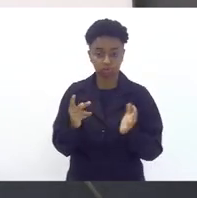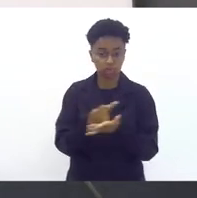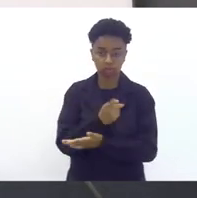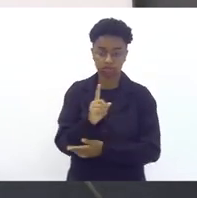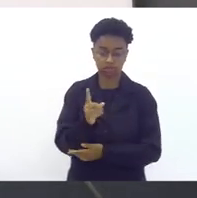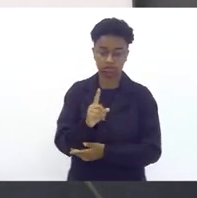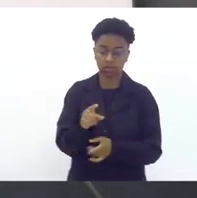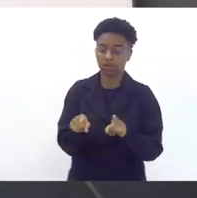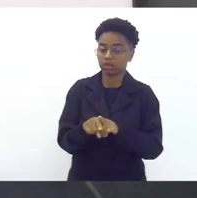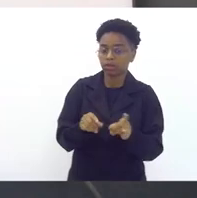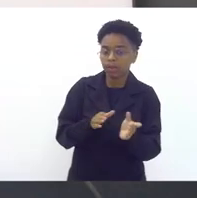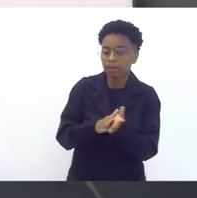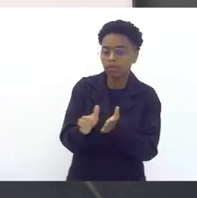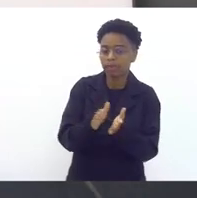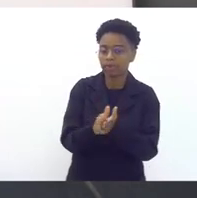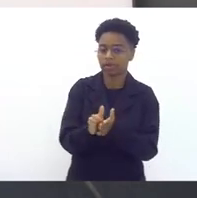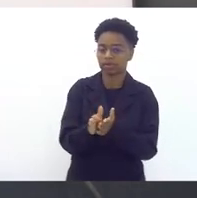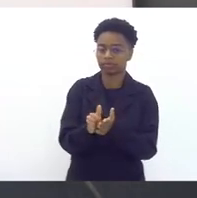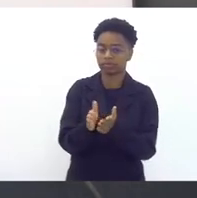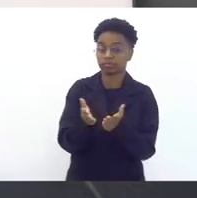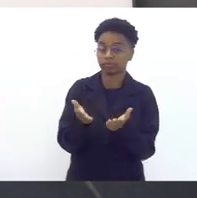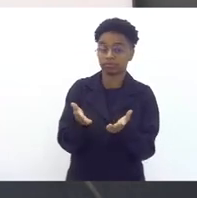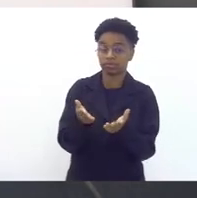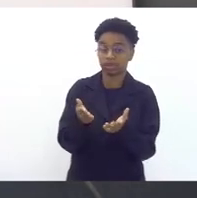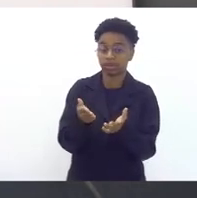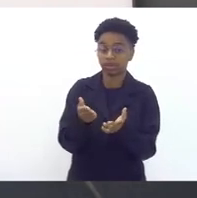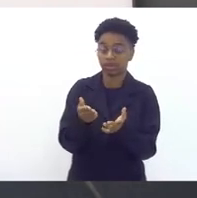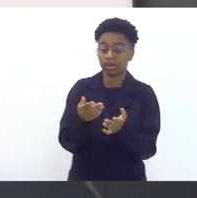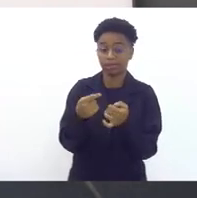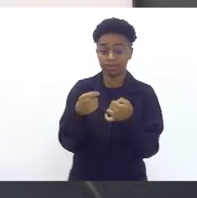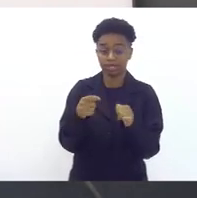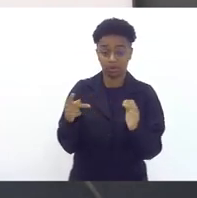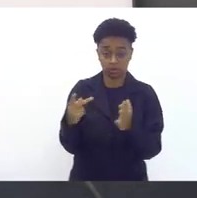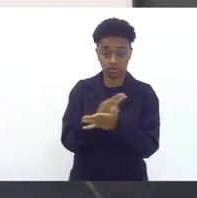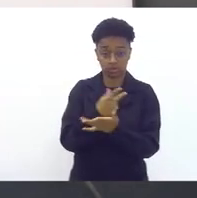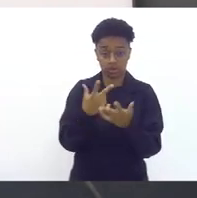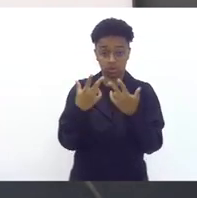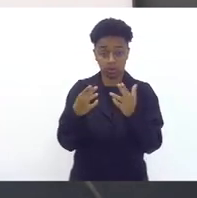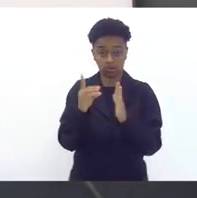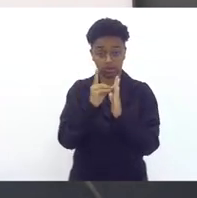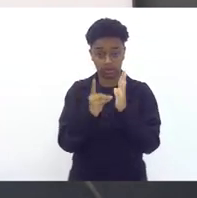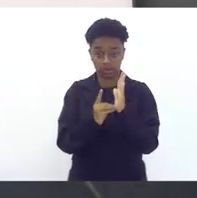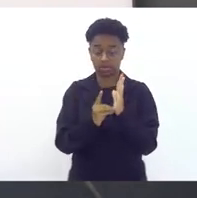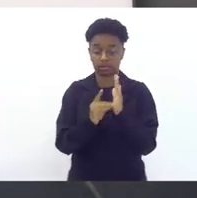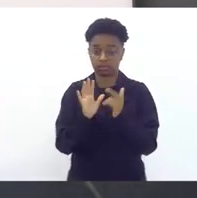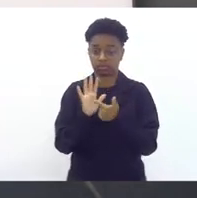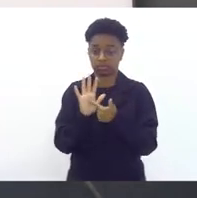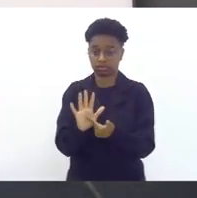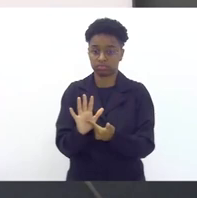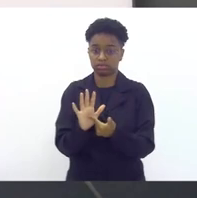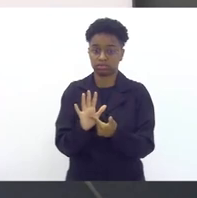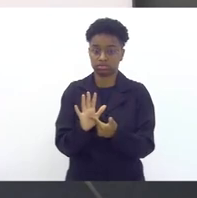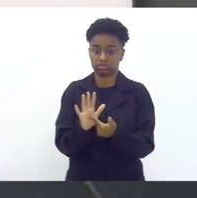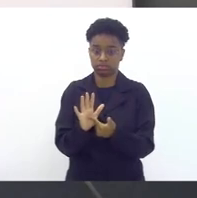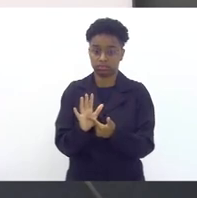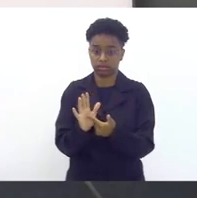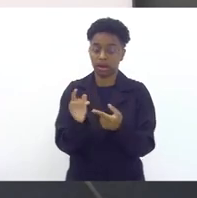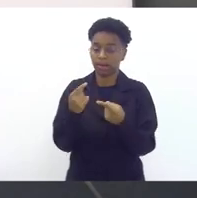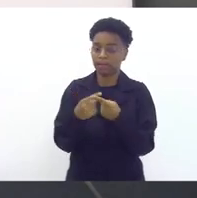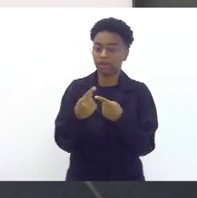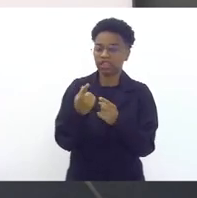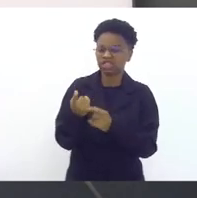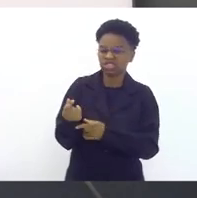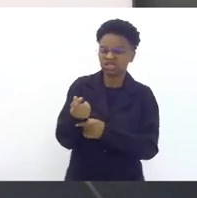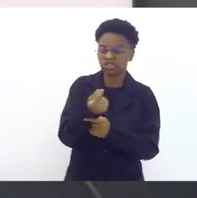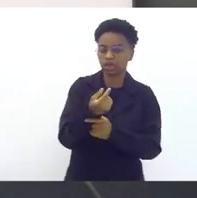E a publicação ainda seria feita conforme o texto do decreto do governador, que o efeito financeiro só